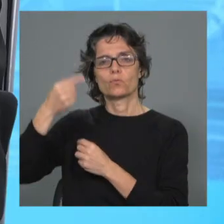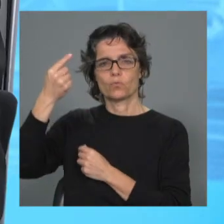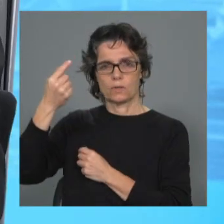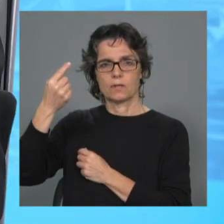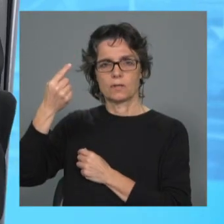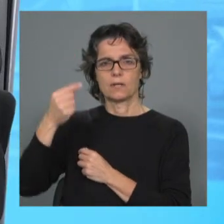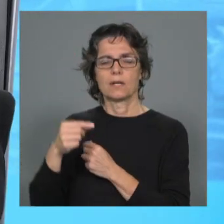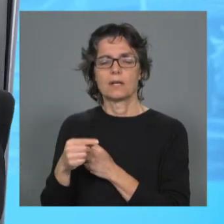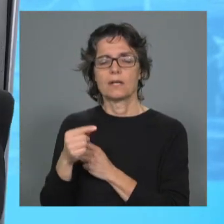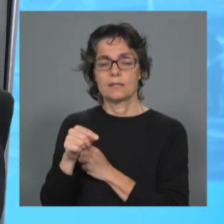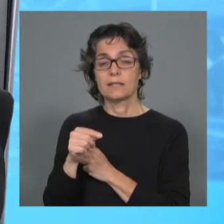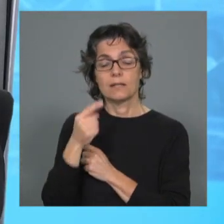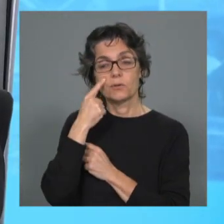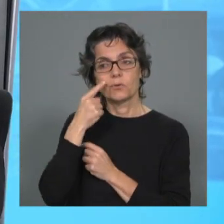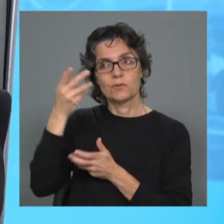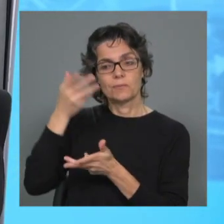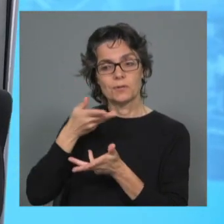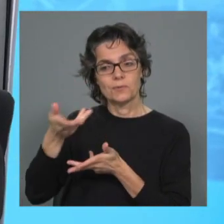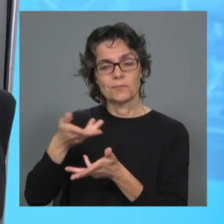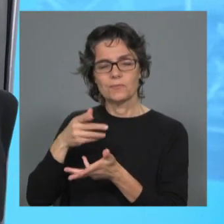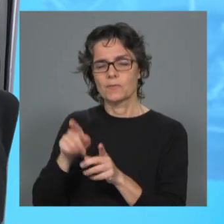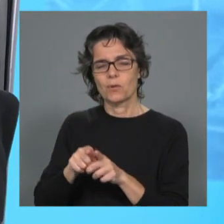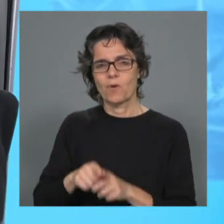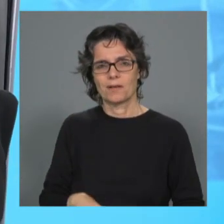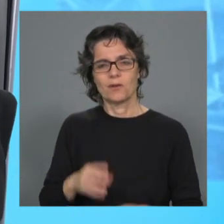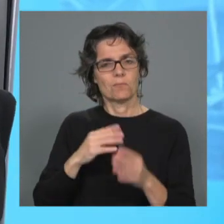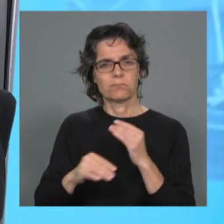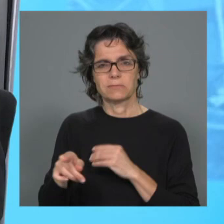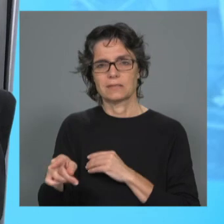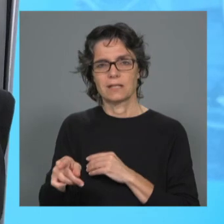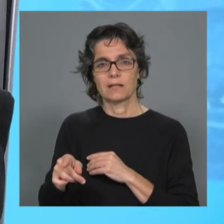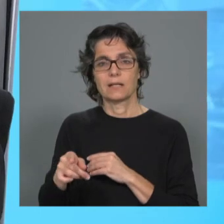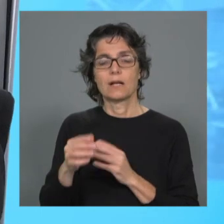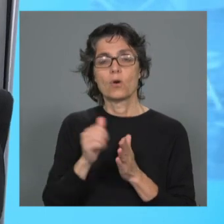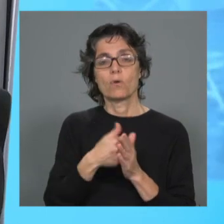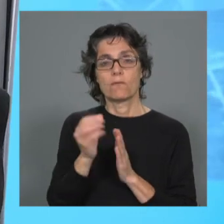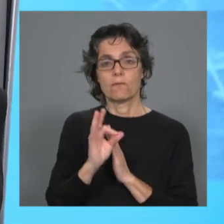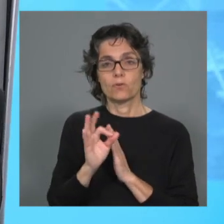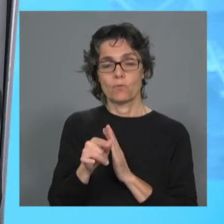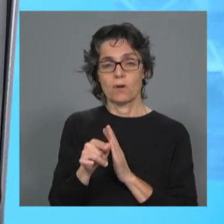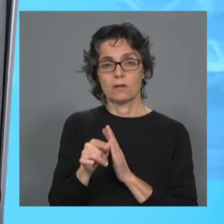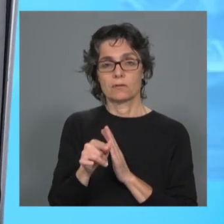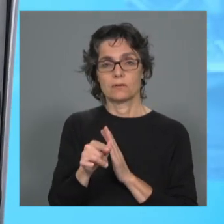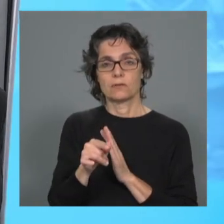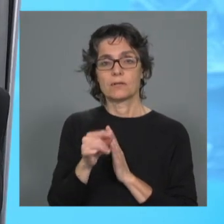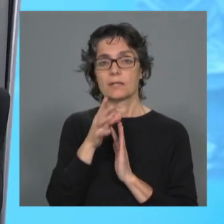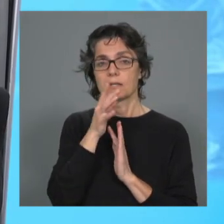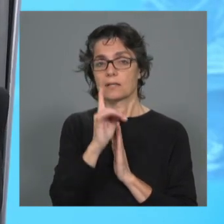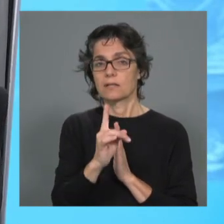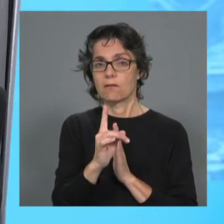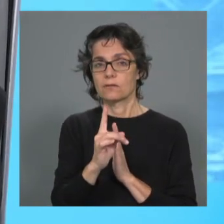até porque uma dos elementos fundamentais que o quarto Evangelho já afirma,